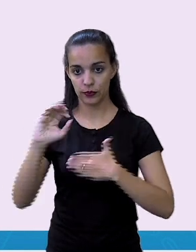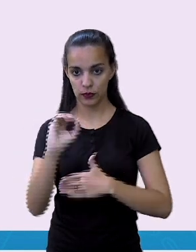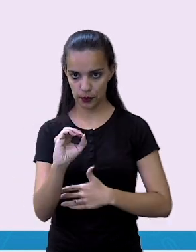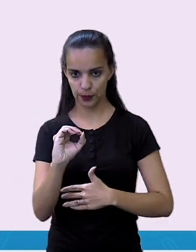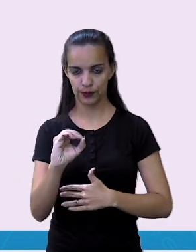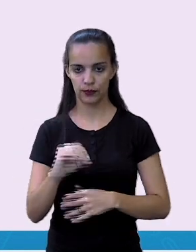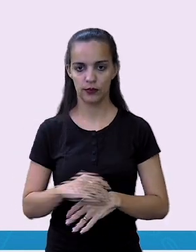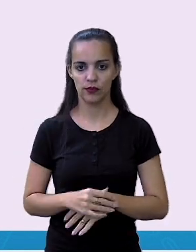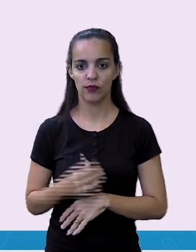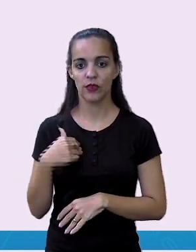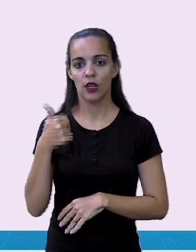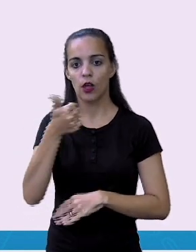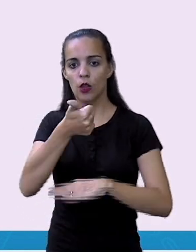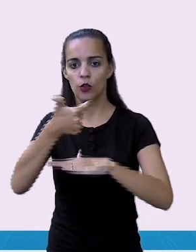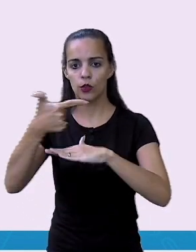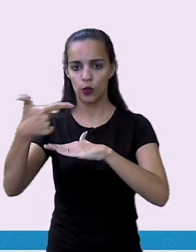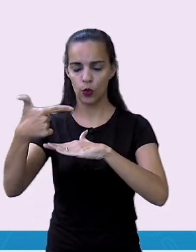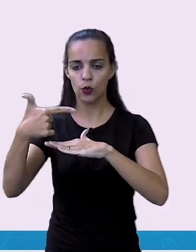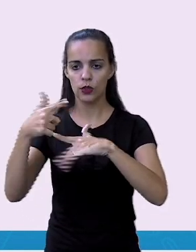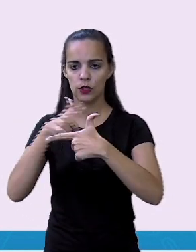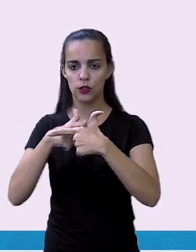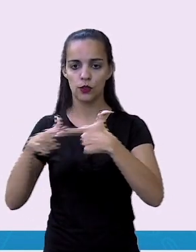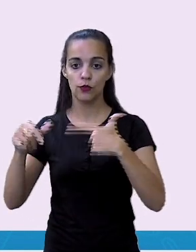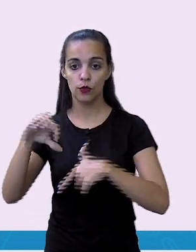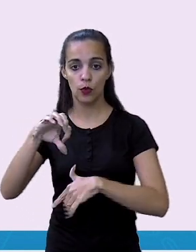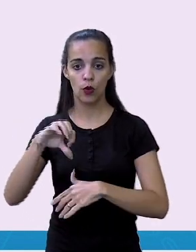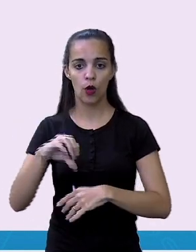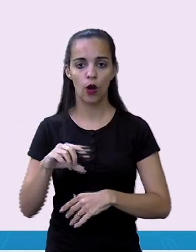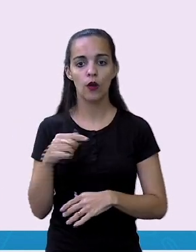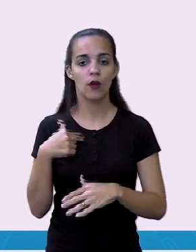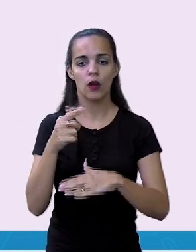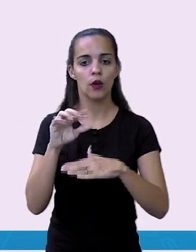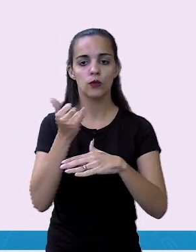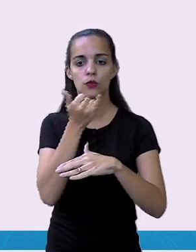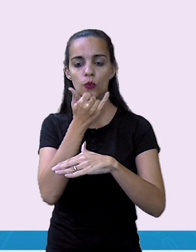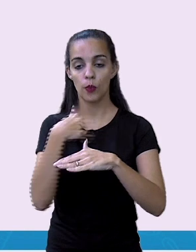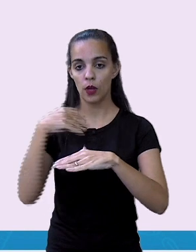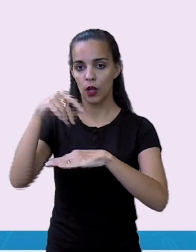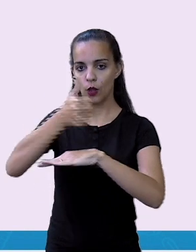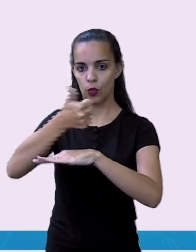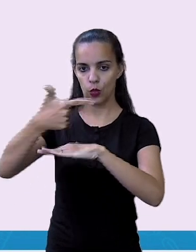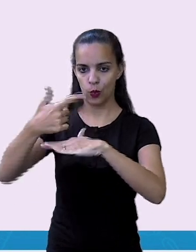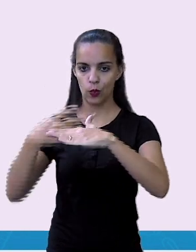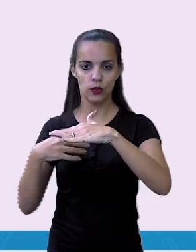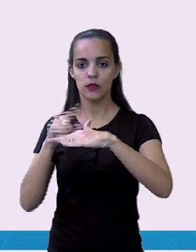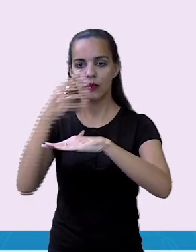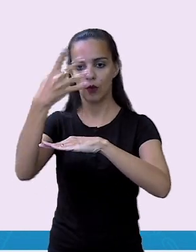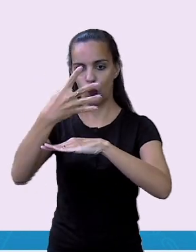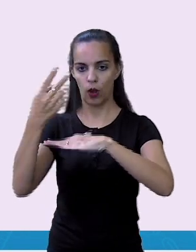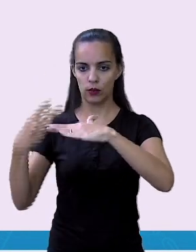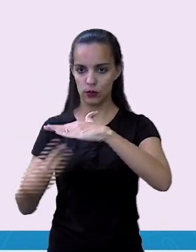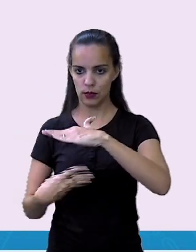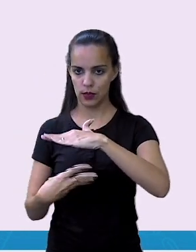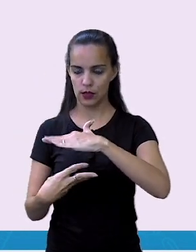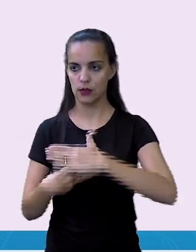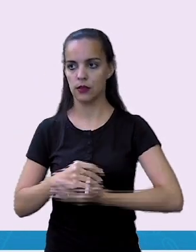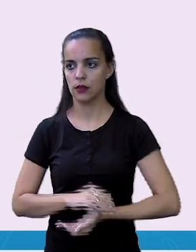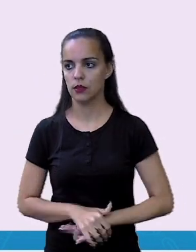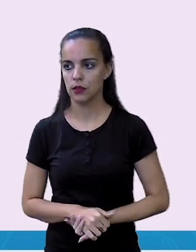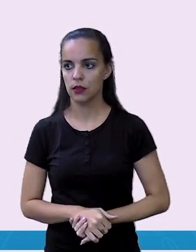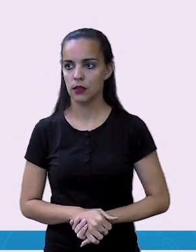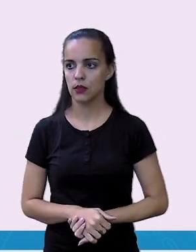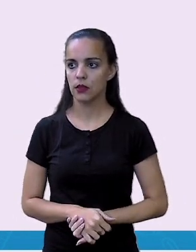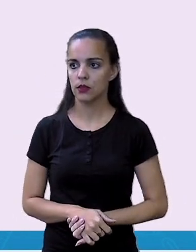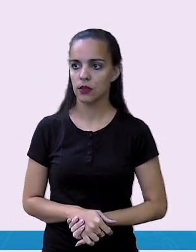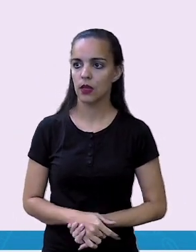Simplificando, nós vamos ter por 3, 4 terços. Então, sempre a razão